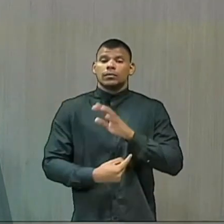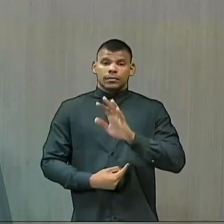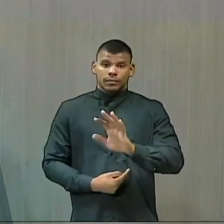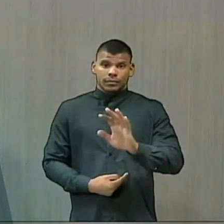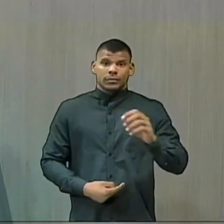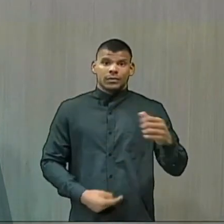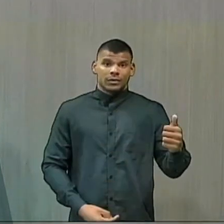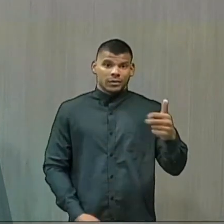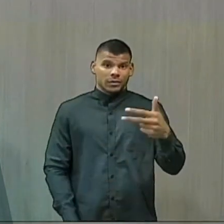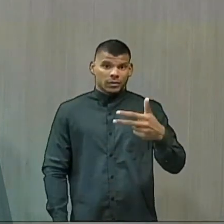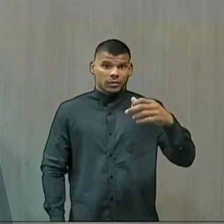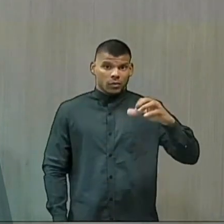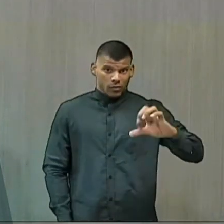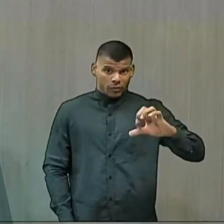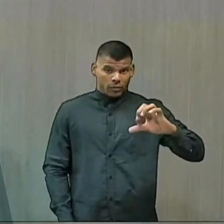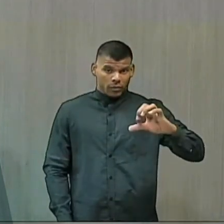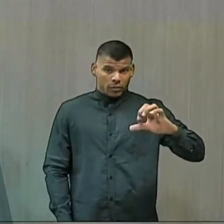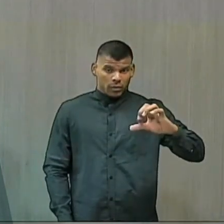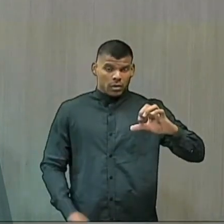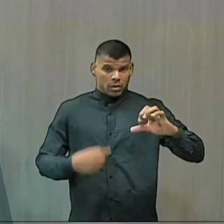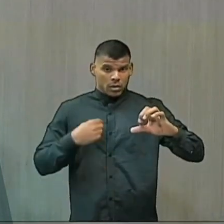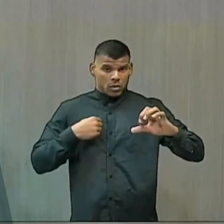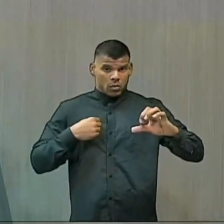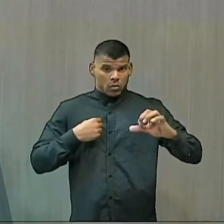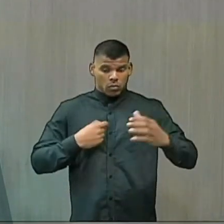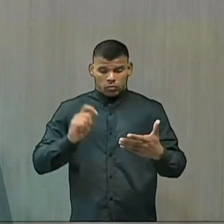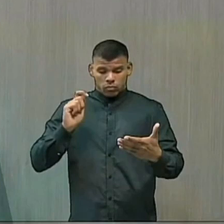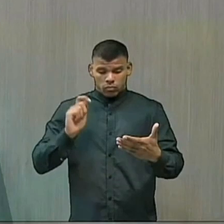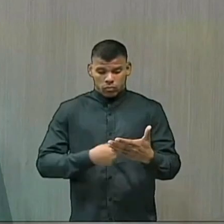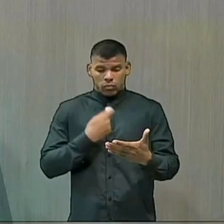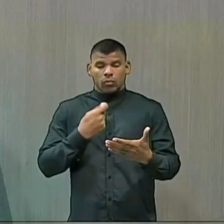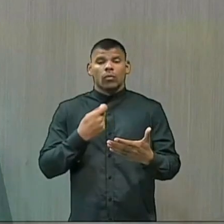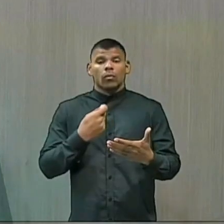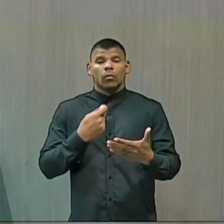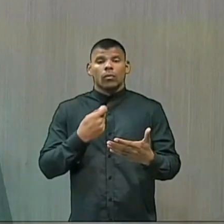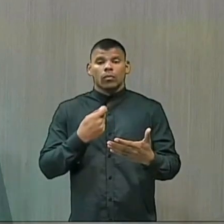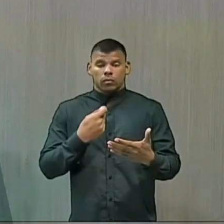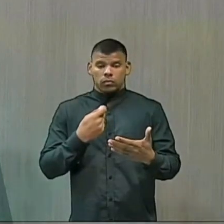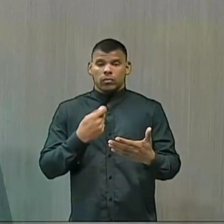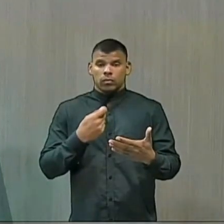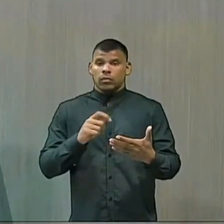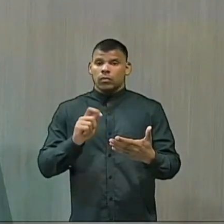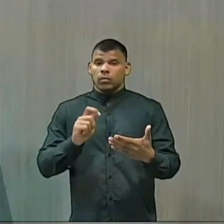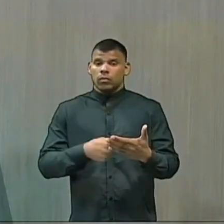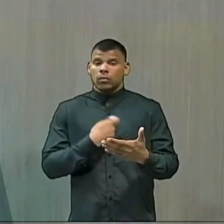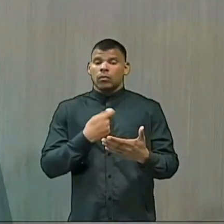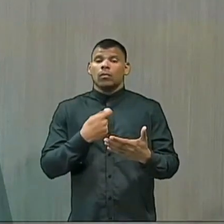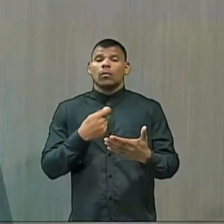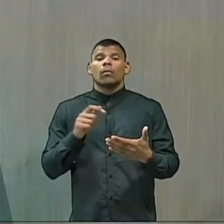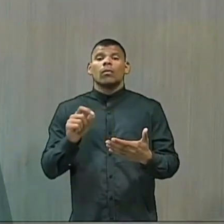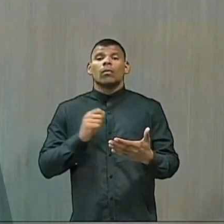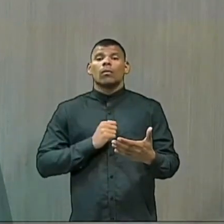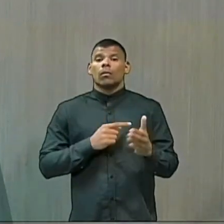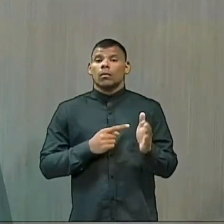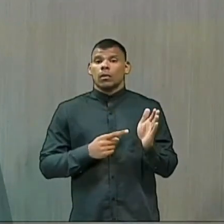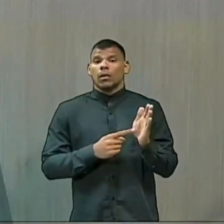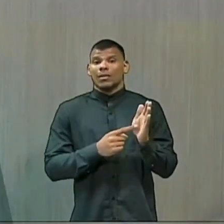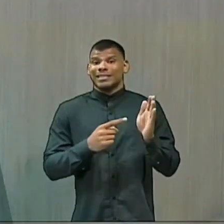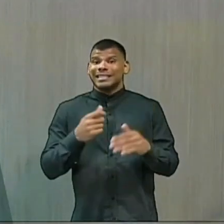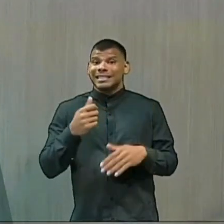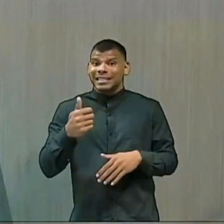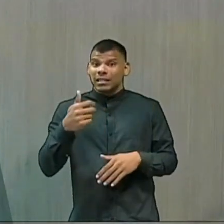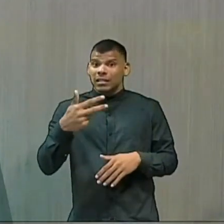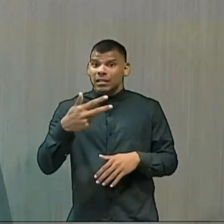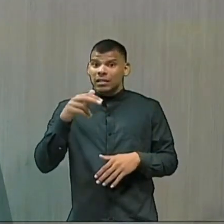139 vezes, eu assinei, inclusive com mais de uma vítima, denúncias